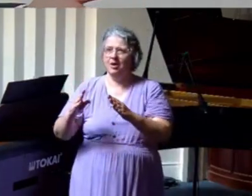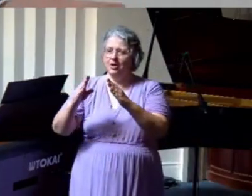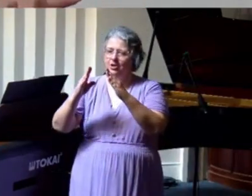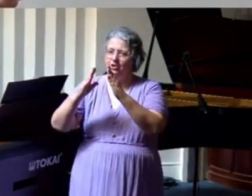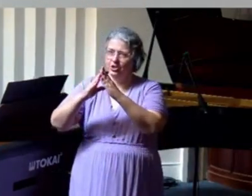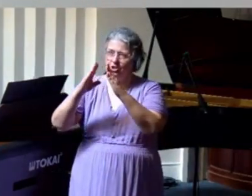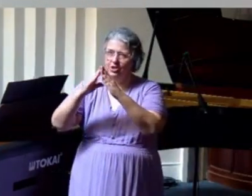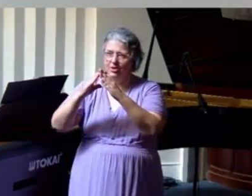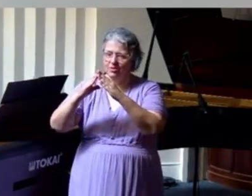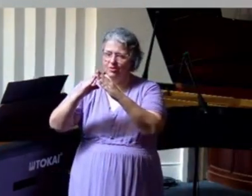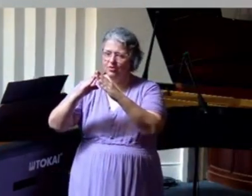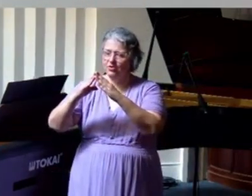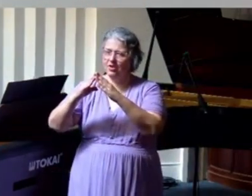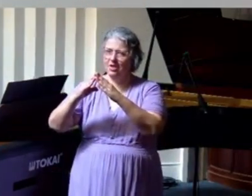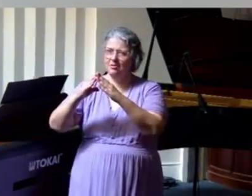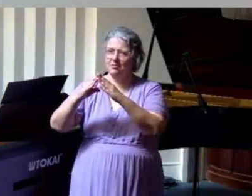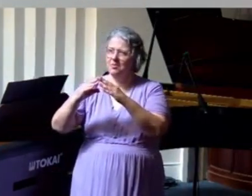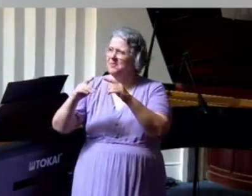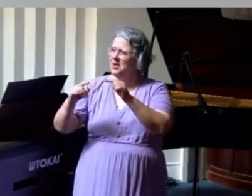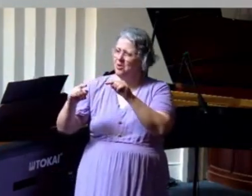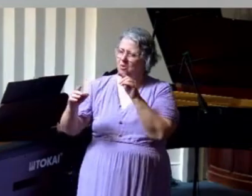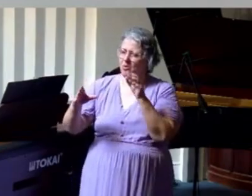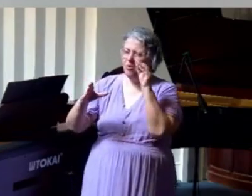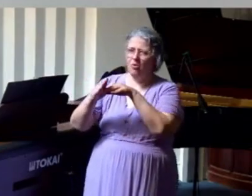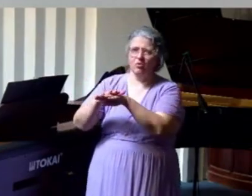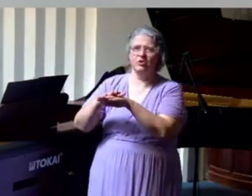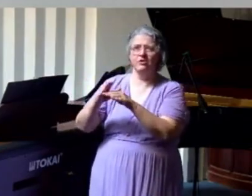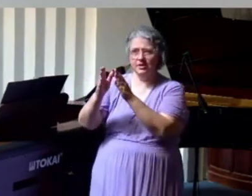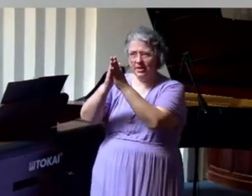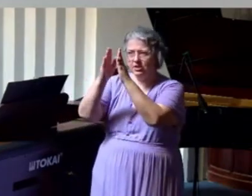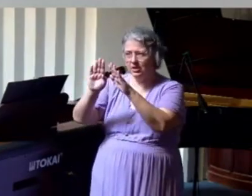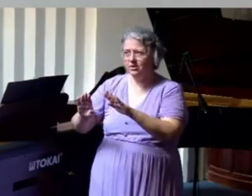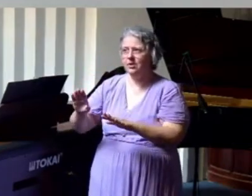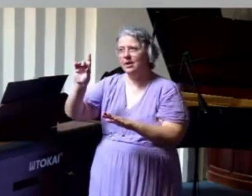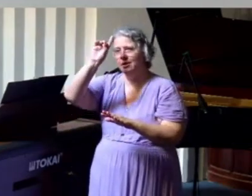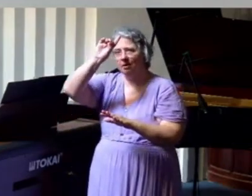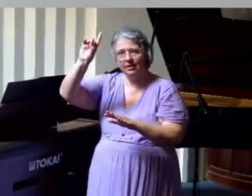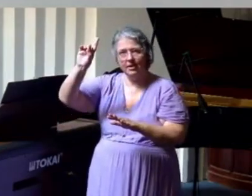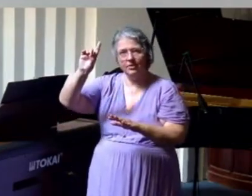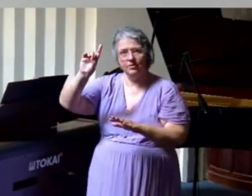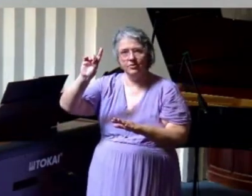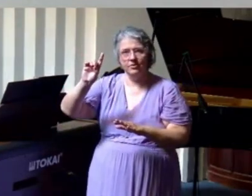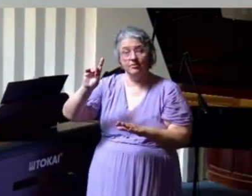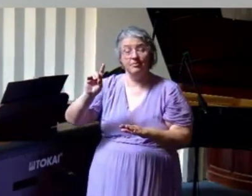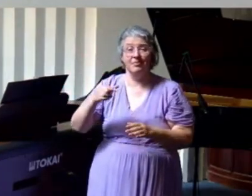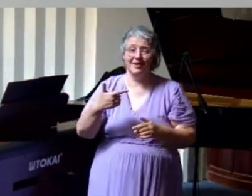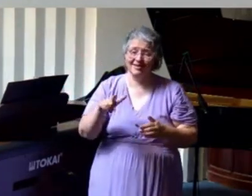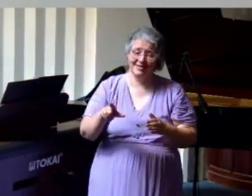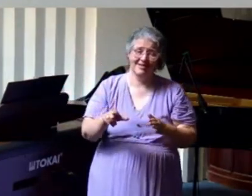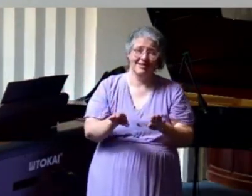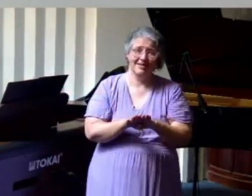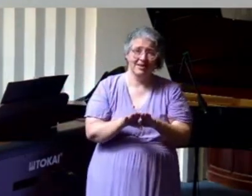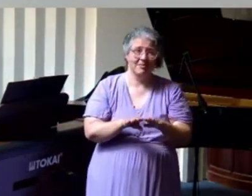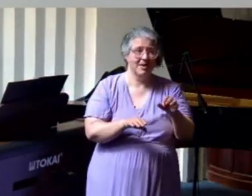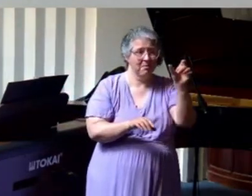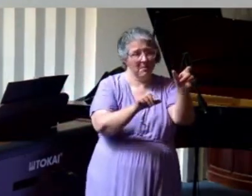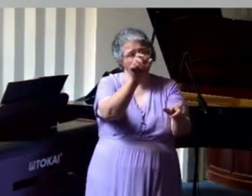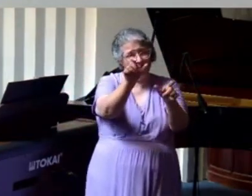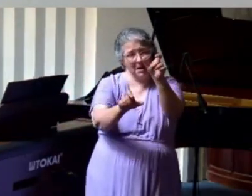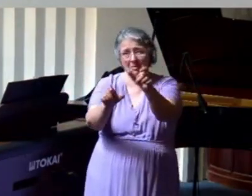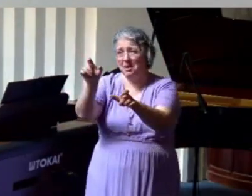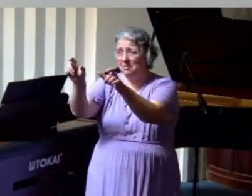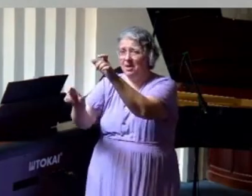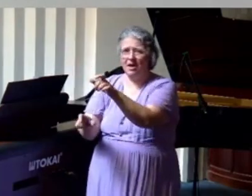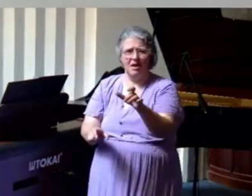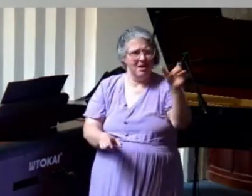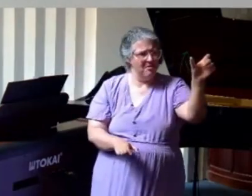leniente. E qual era o problema? O problema era ele mesmo, era o rei, era Joás. A sua obediência, a sua fé não